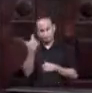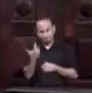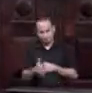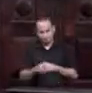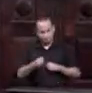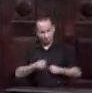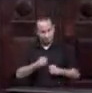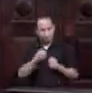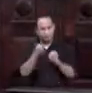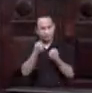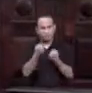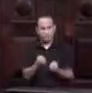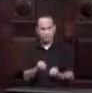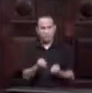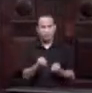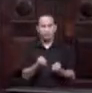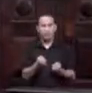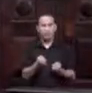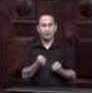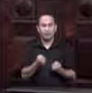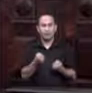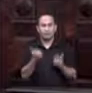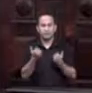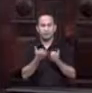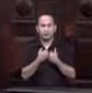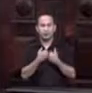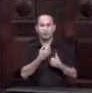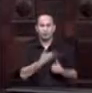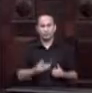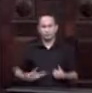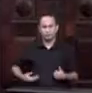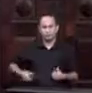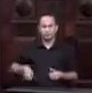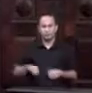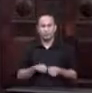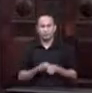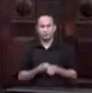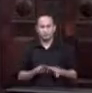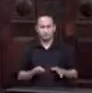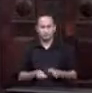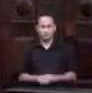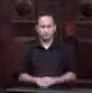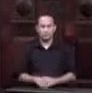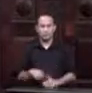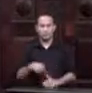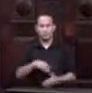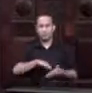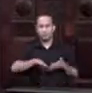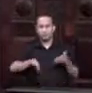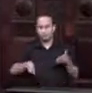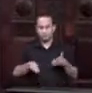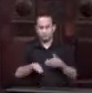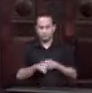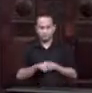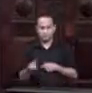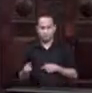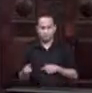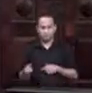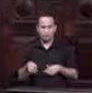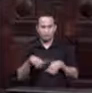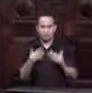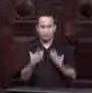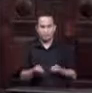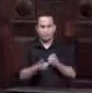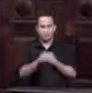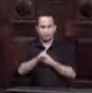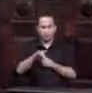Poder Judiciário, o Ministério Público, de qualquer nível de sacrifício. Não sentiram essa crise até hoje. Receberam em